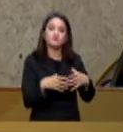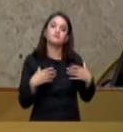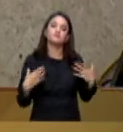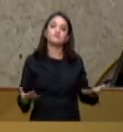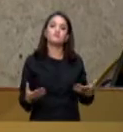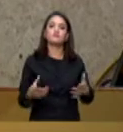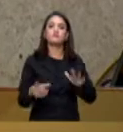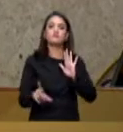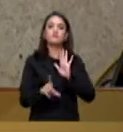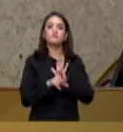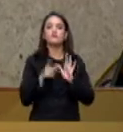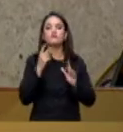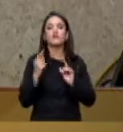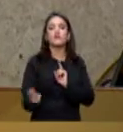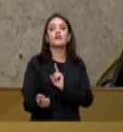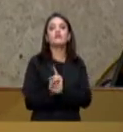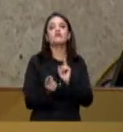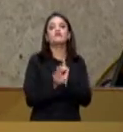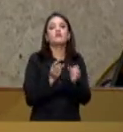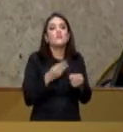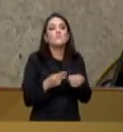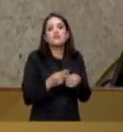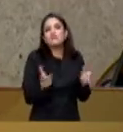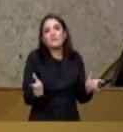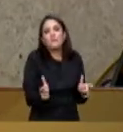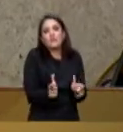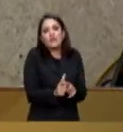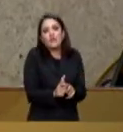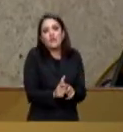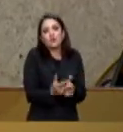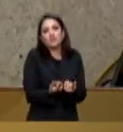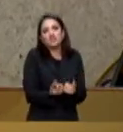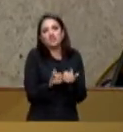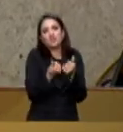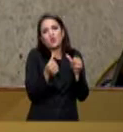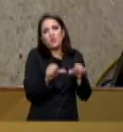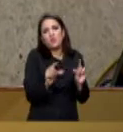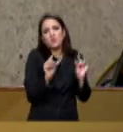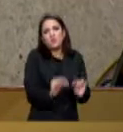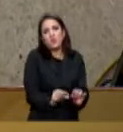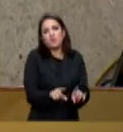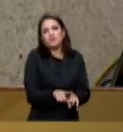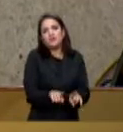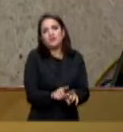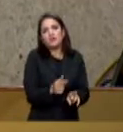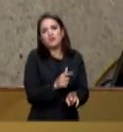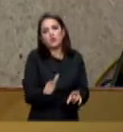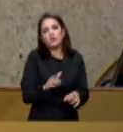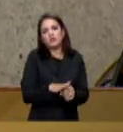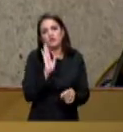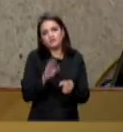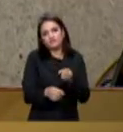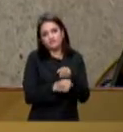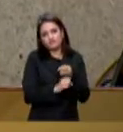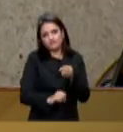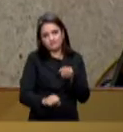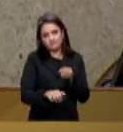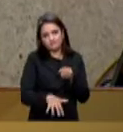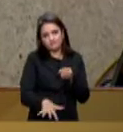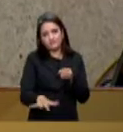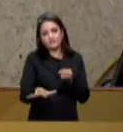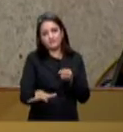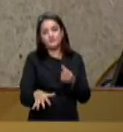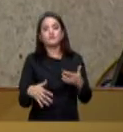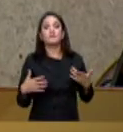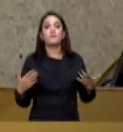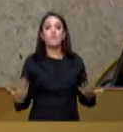se refere ao atendimento a pequenos municípios, com poucos recursos e sem cobertura de saneamento.